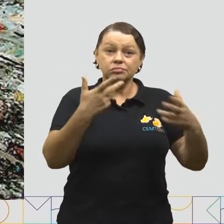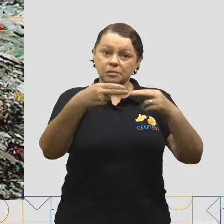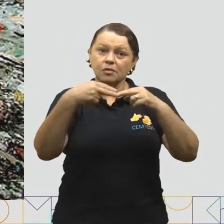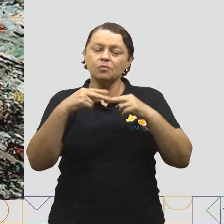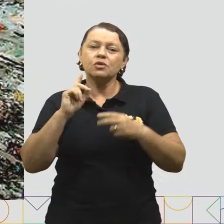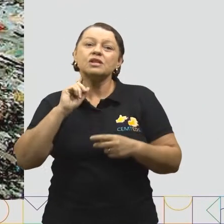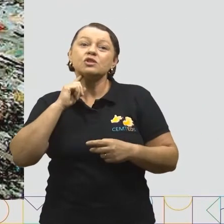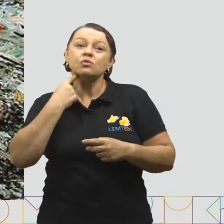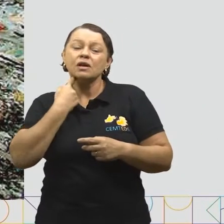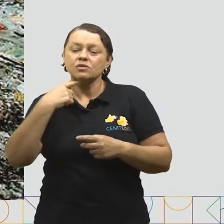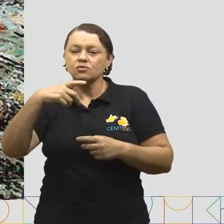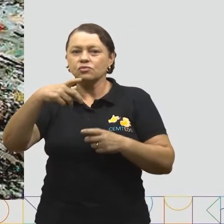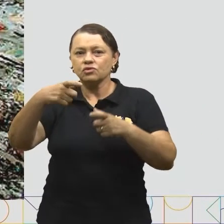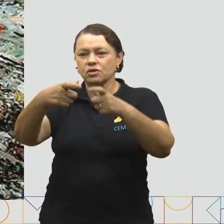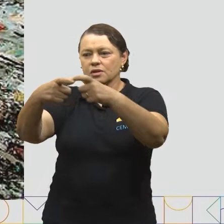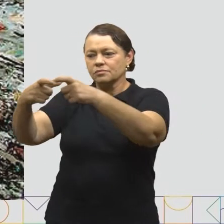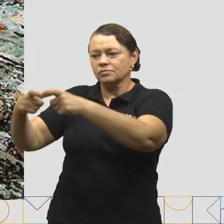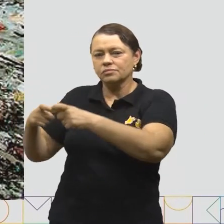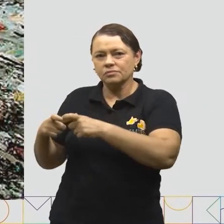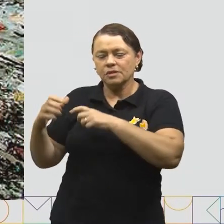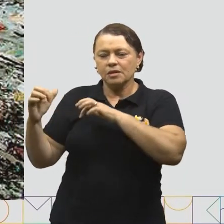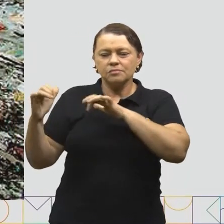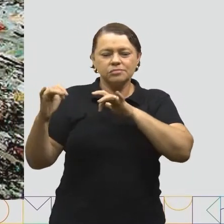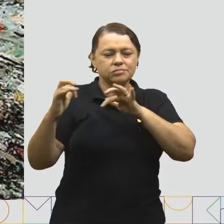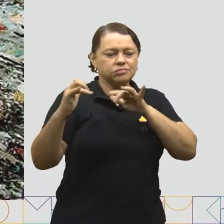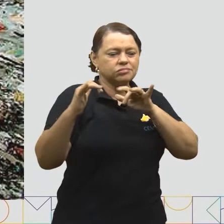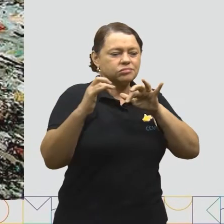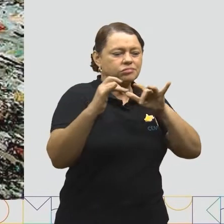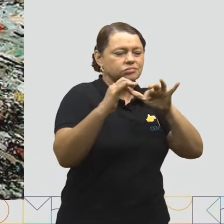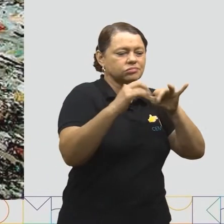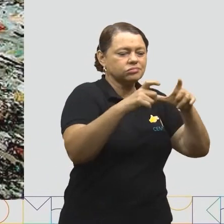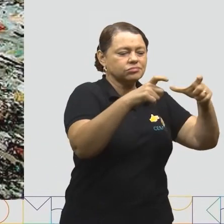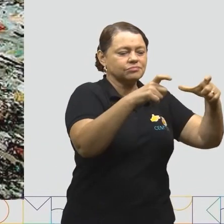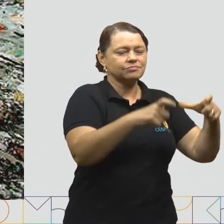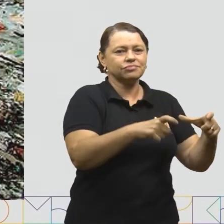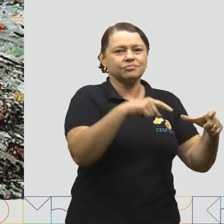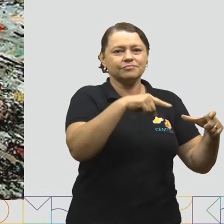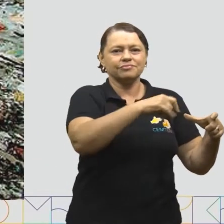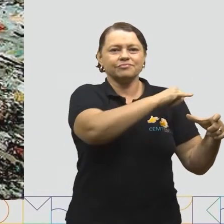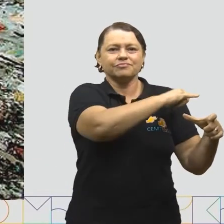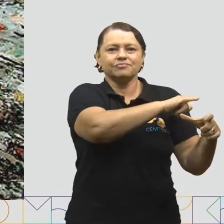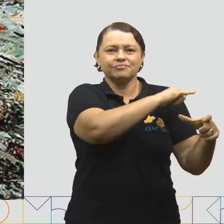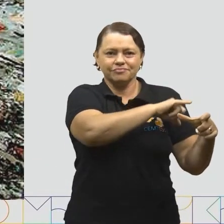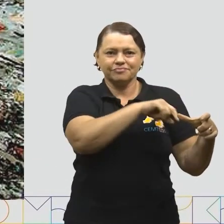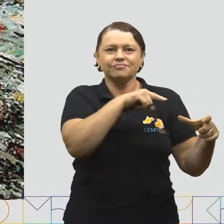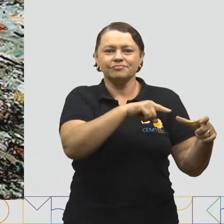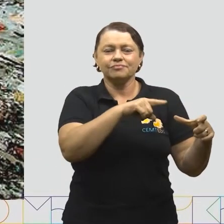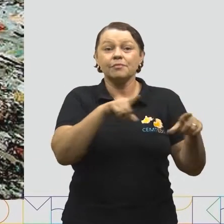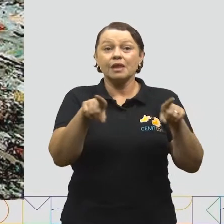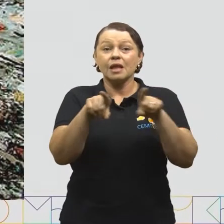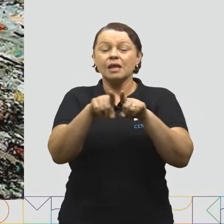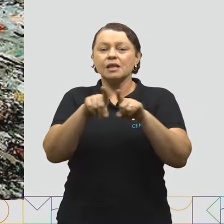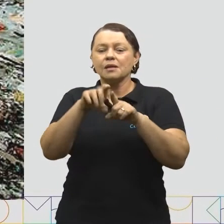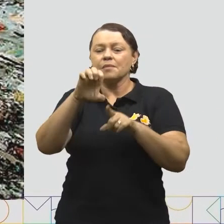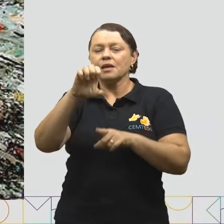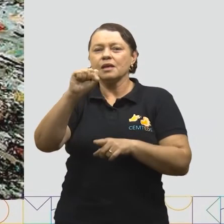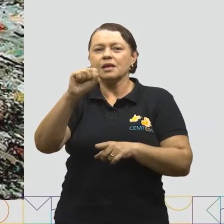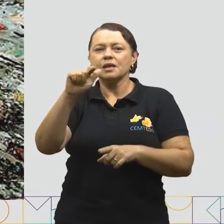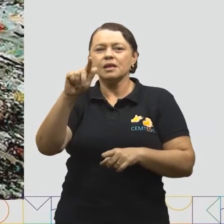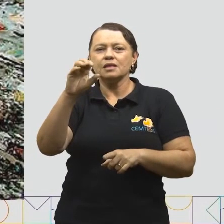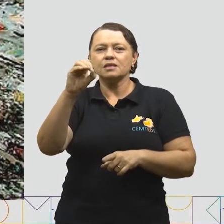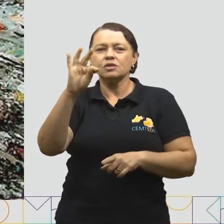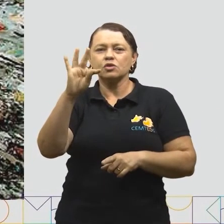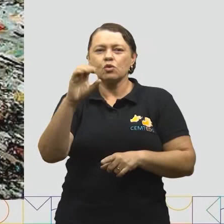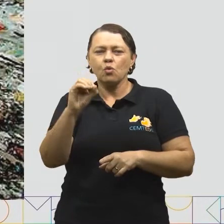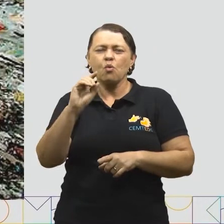cidades próximas. Na época anterior às Olimpíadas, ela recebia cerca de 8 mil litros de esgoto por segundo.